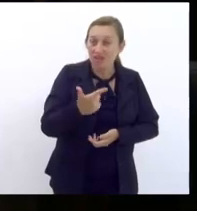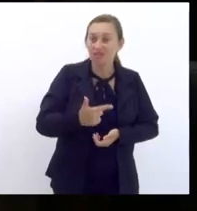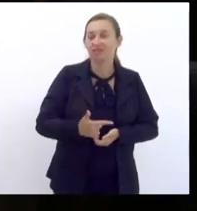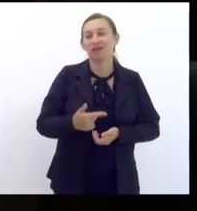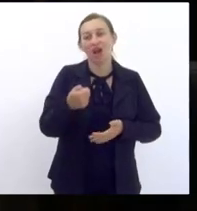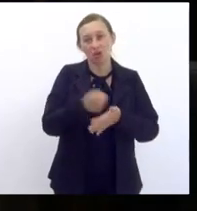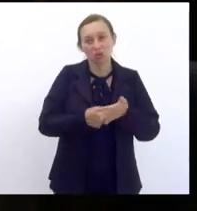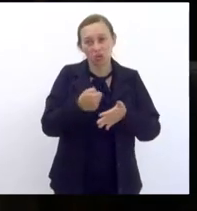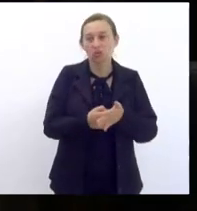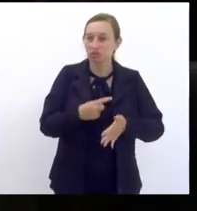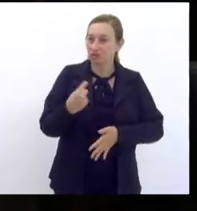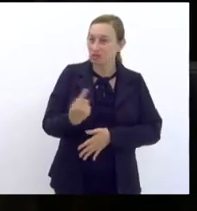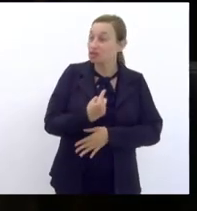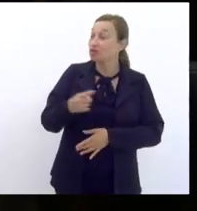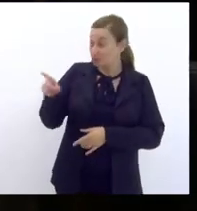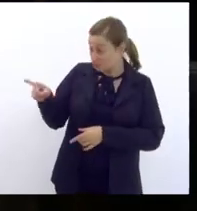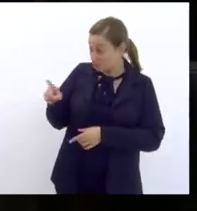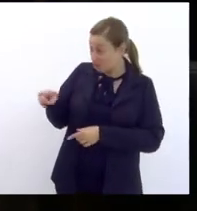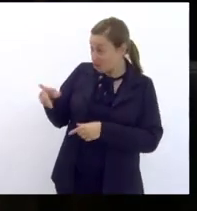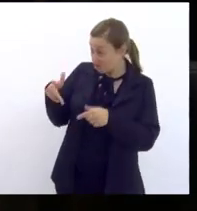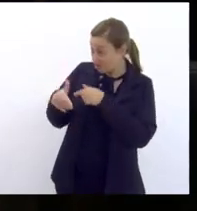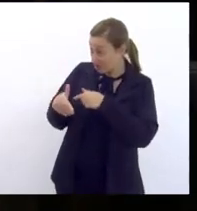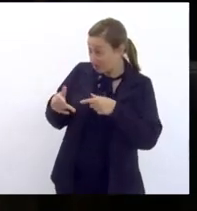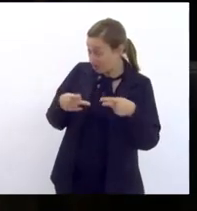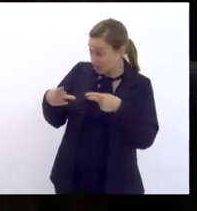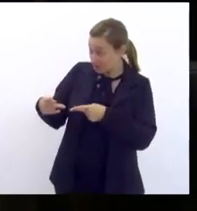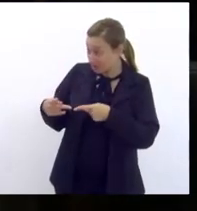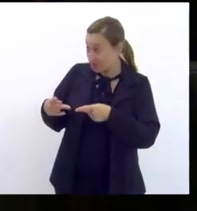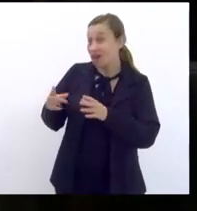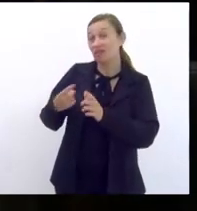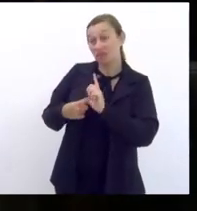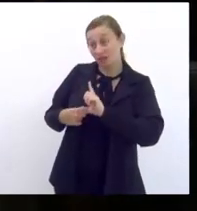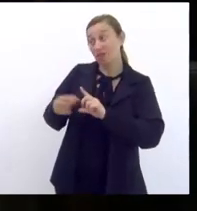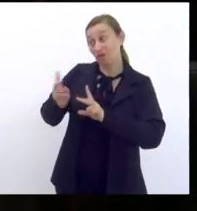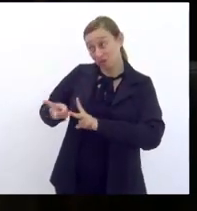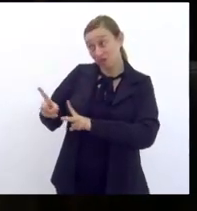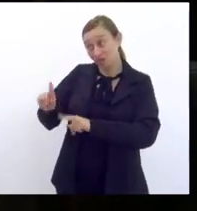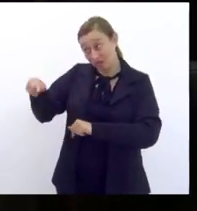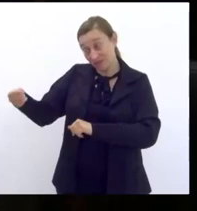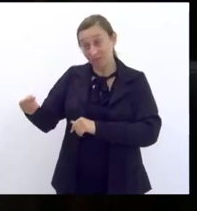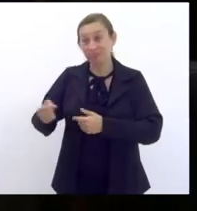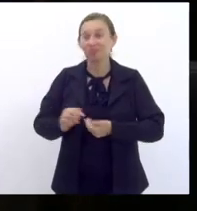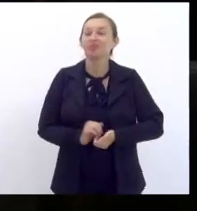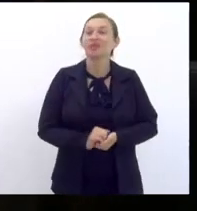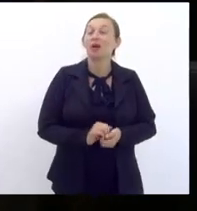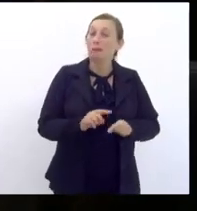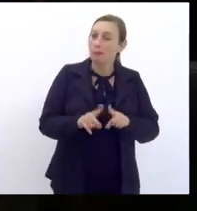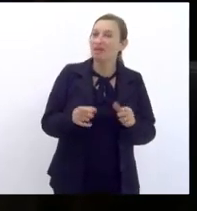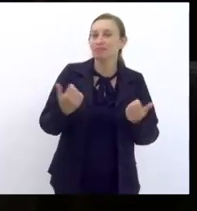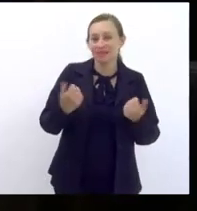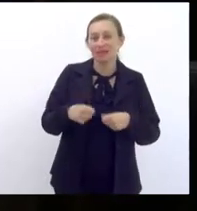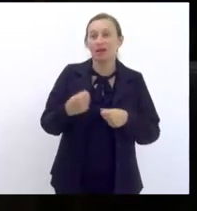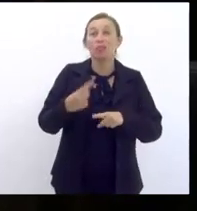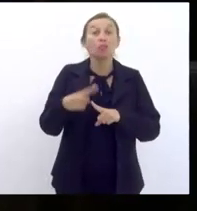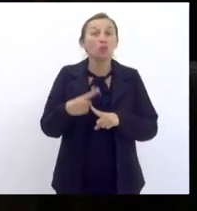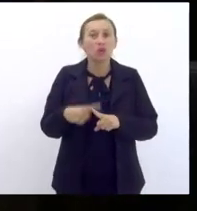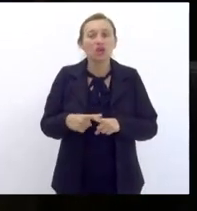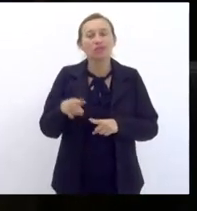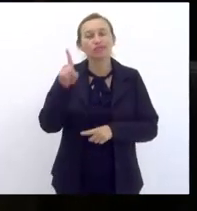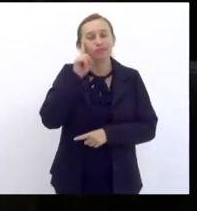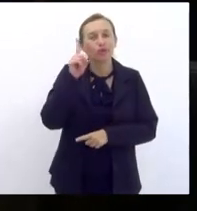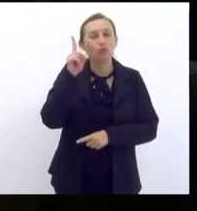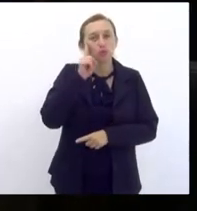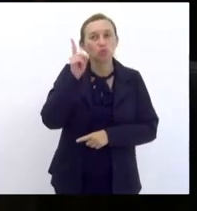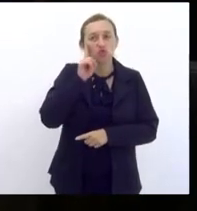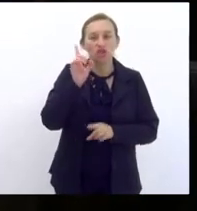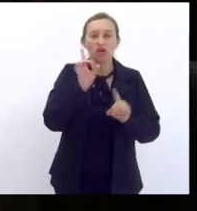foi foi interrompendo-se a nossa visita fico devida continuidade né mas era necessário porque é todo dia